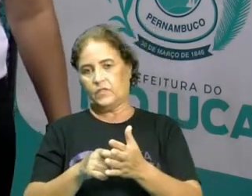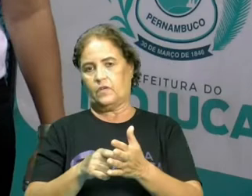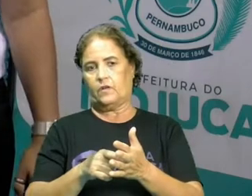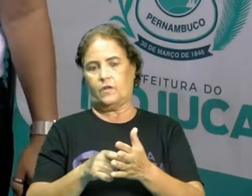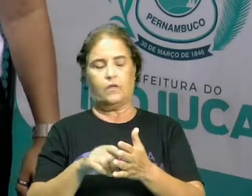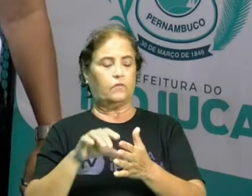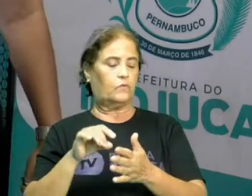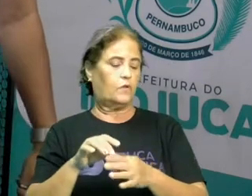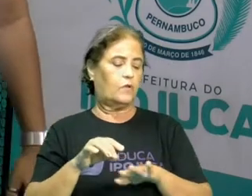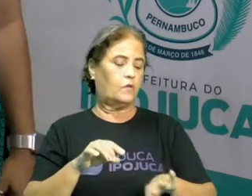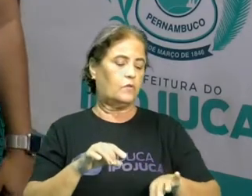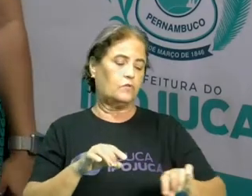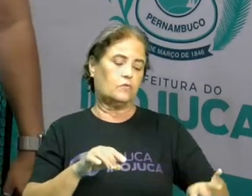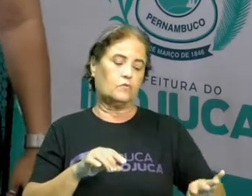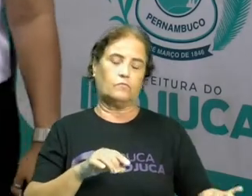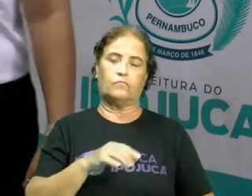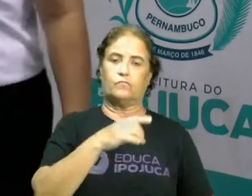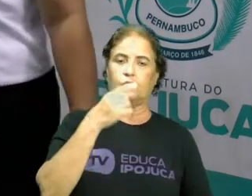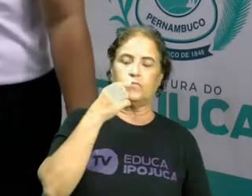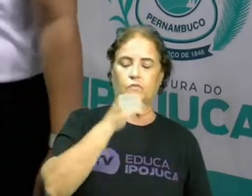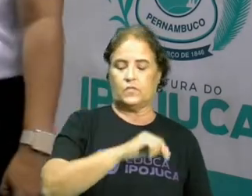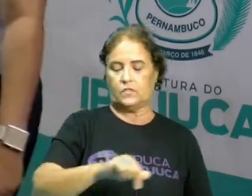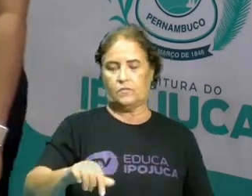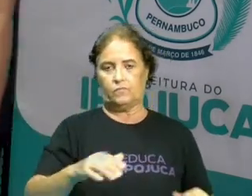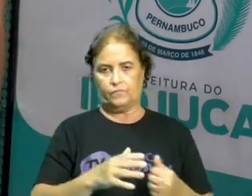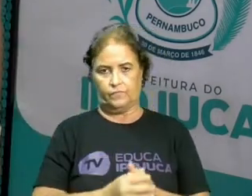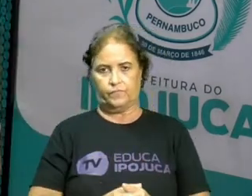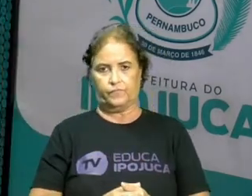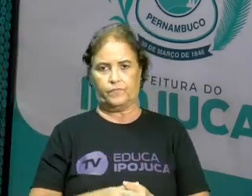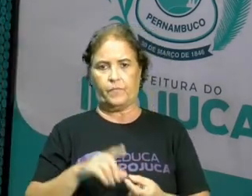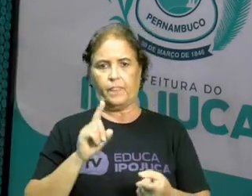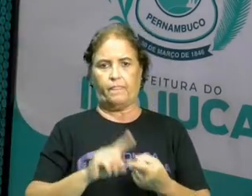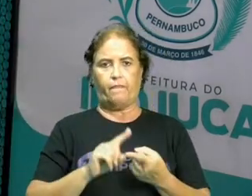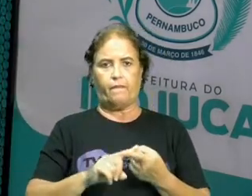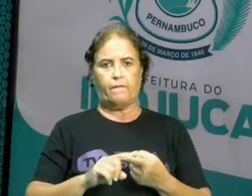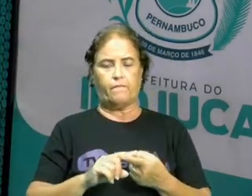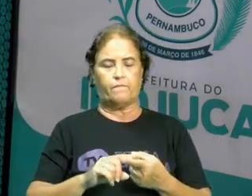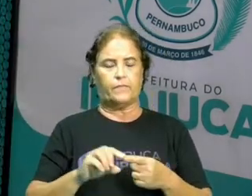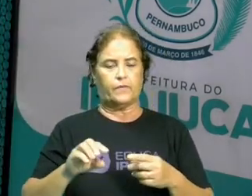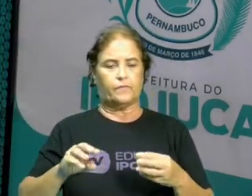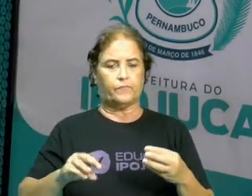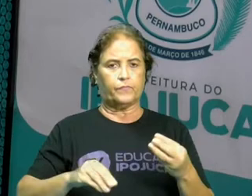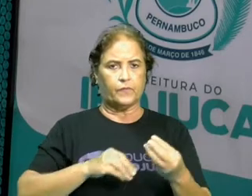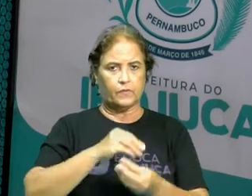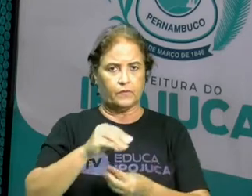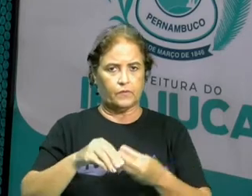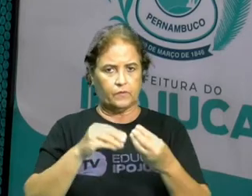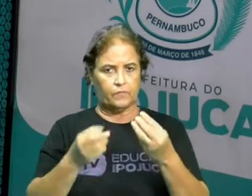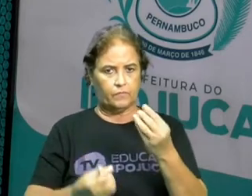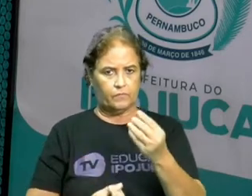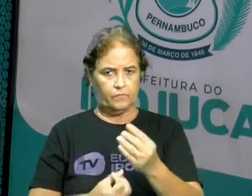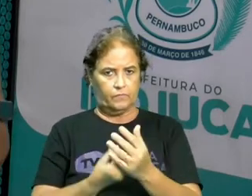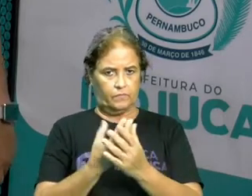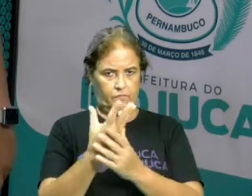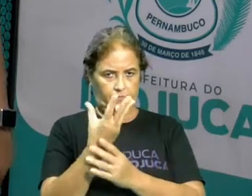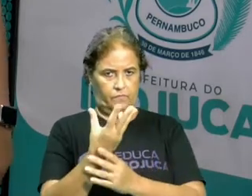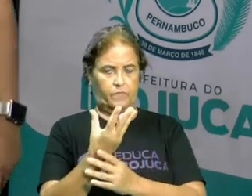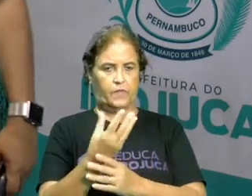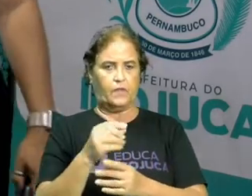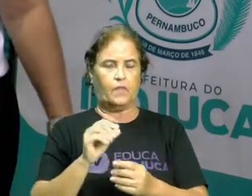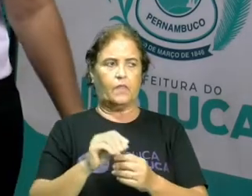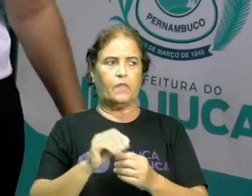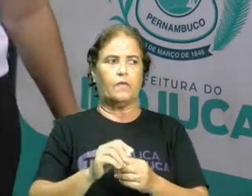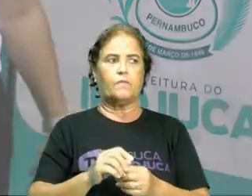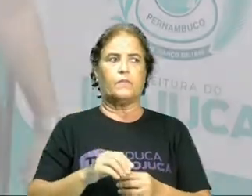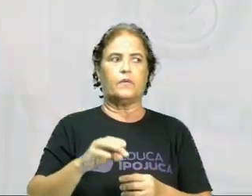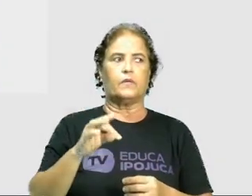só com o meu sal. Outra forma também de misturar, de separar misturas heterogêneas é através da decantação.